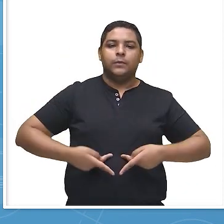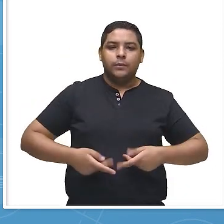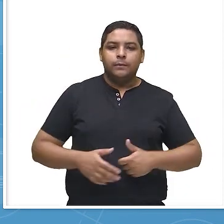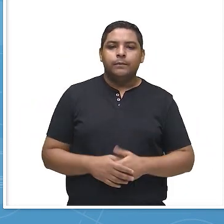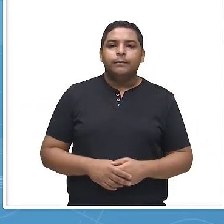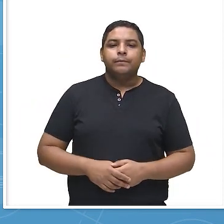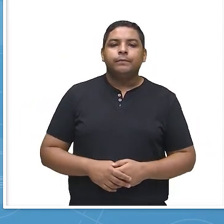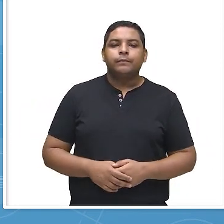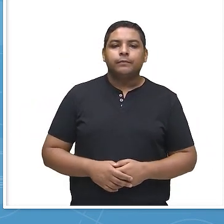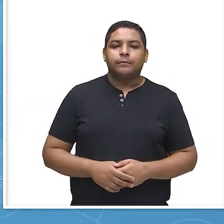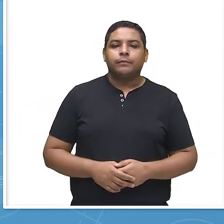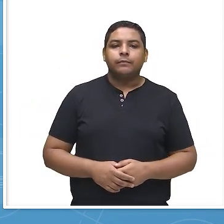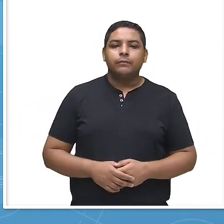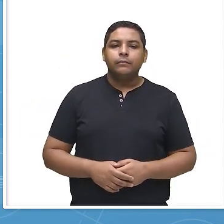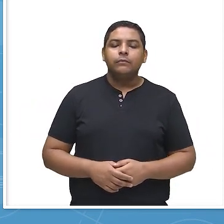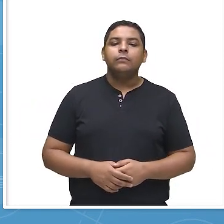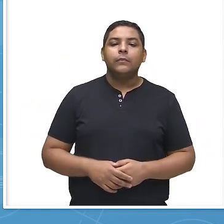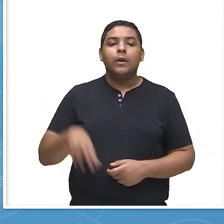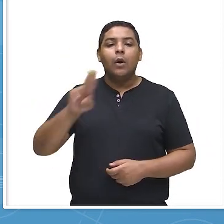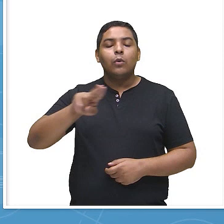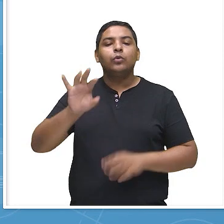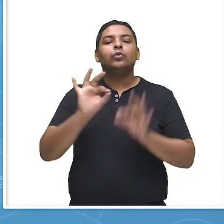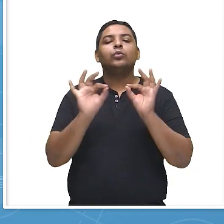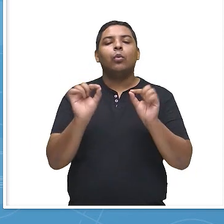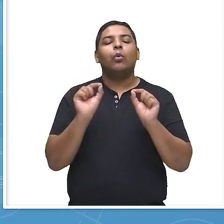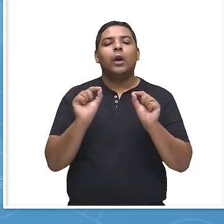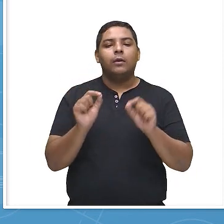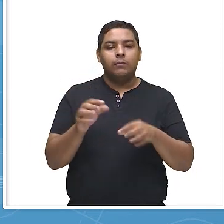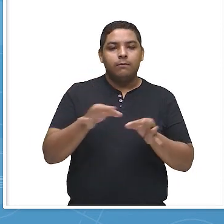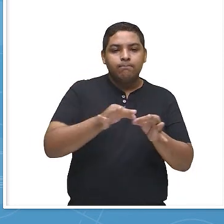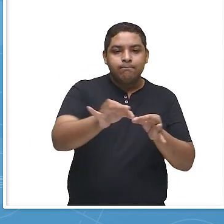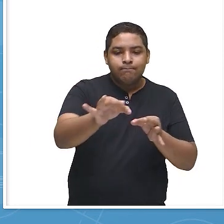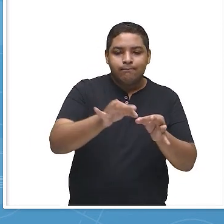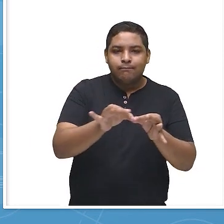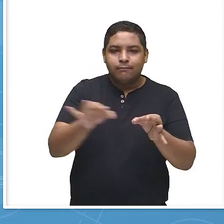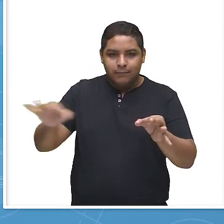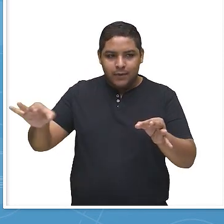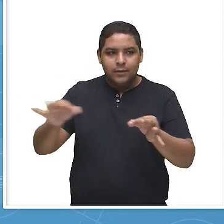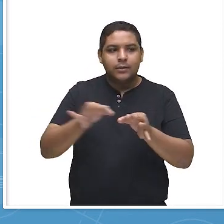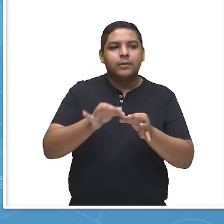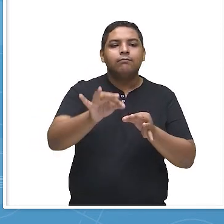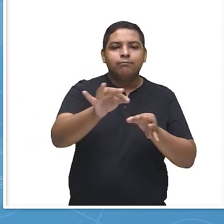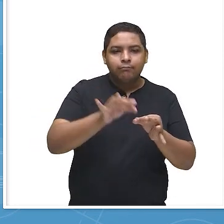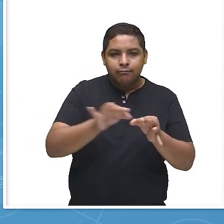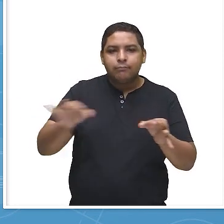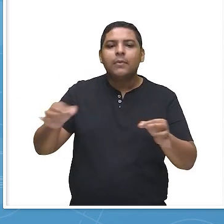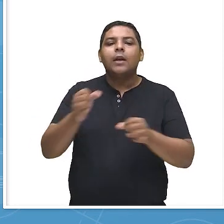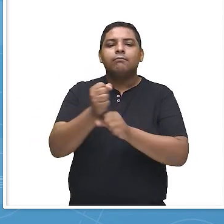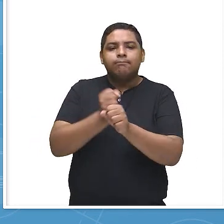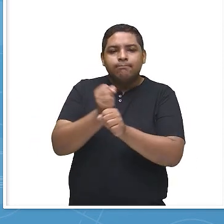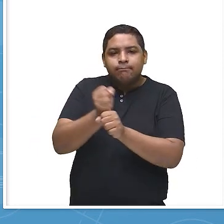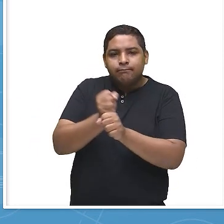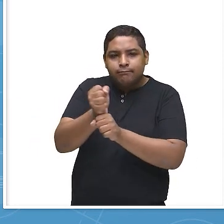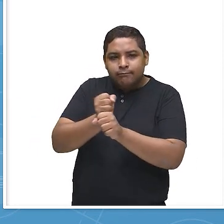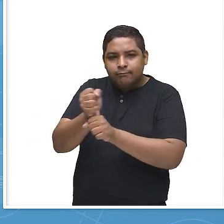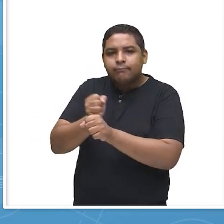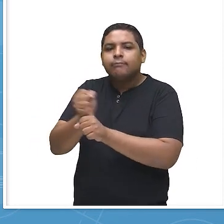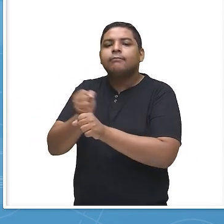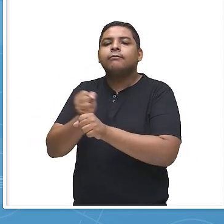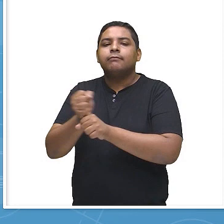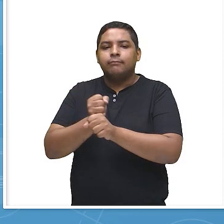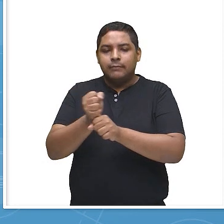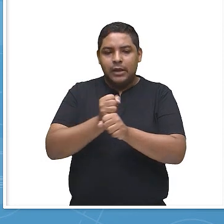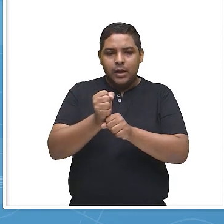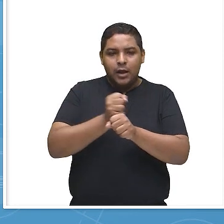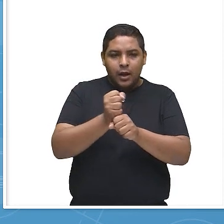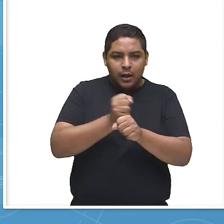medidas de dezenas, centenas, até milhares de anos. No tempo geológico, é uma escala de tempo que costuma ser medida